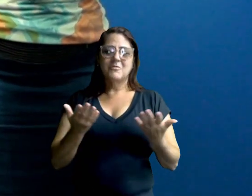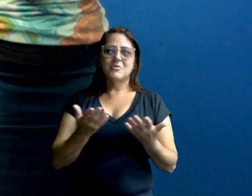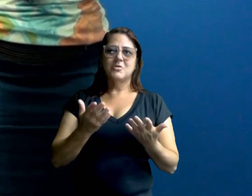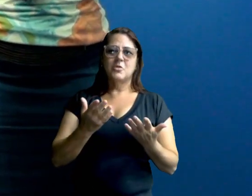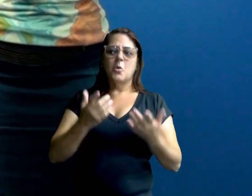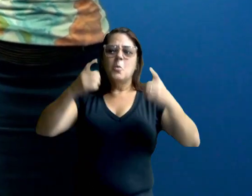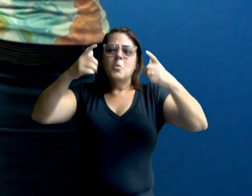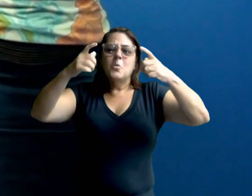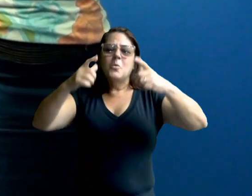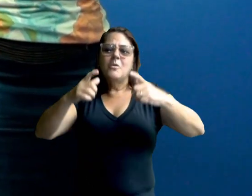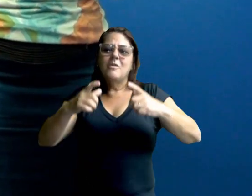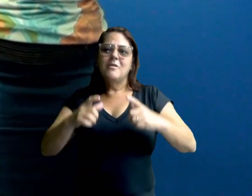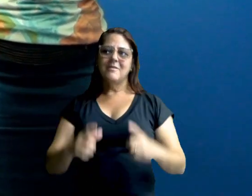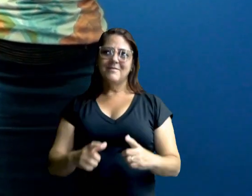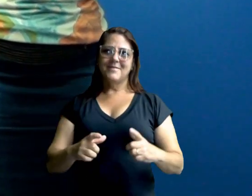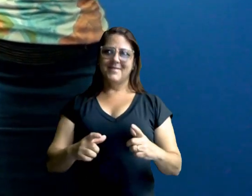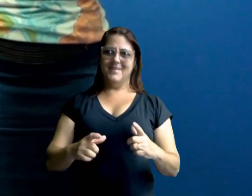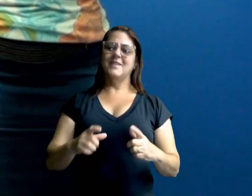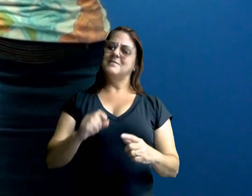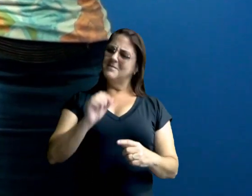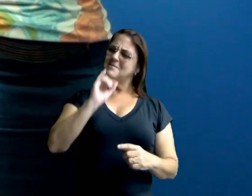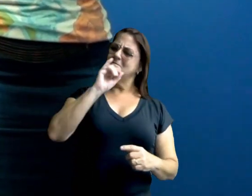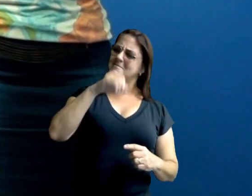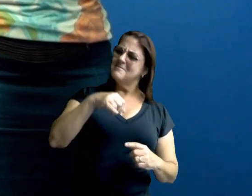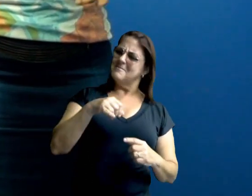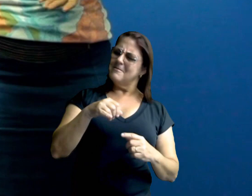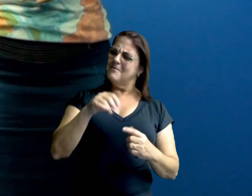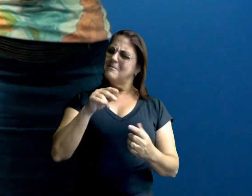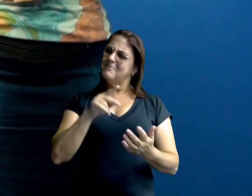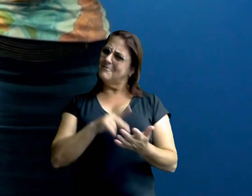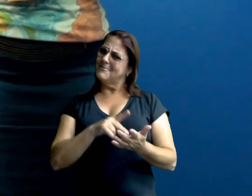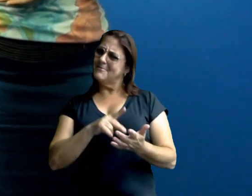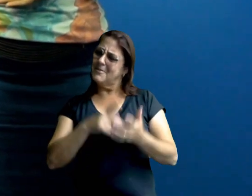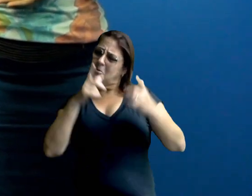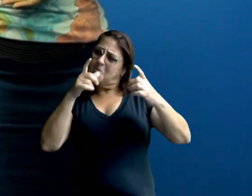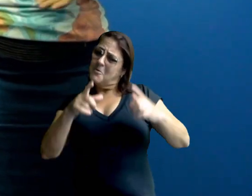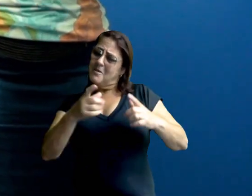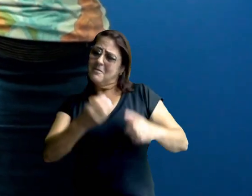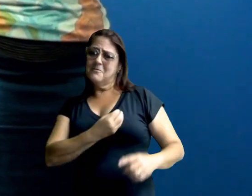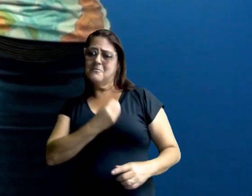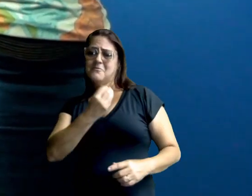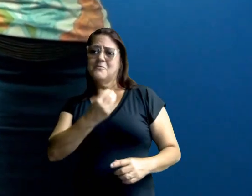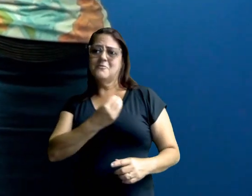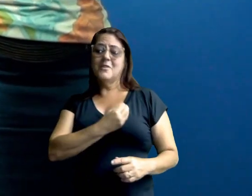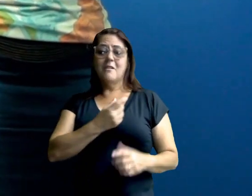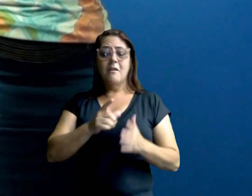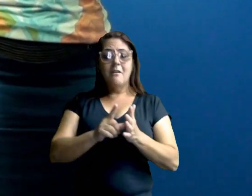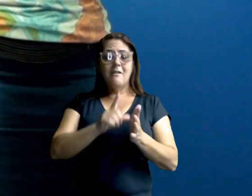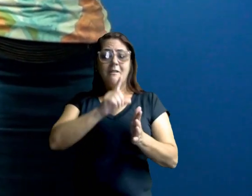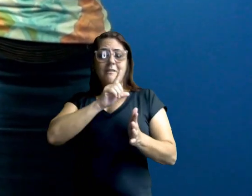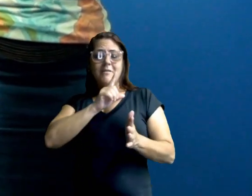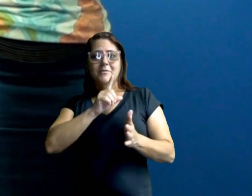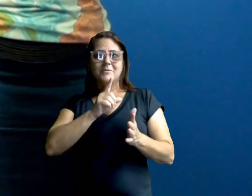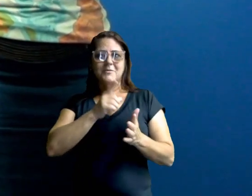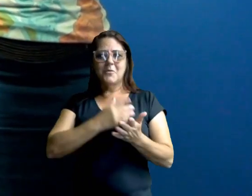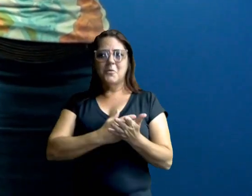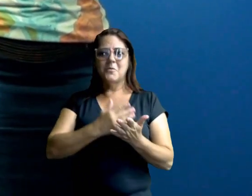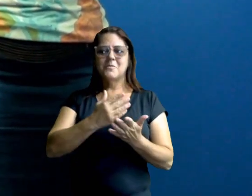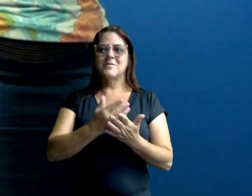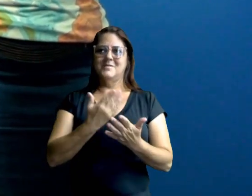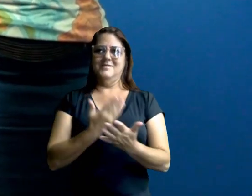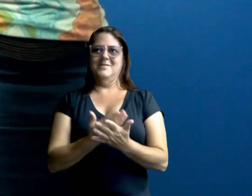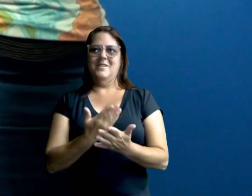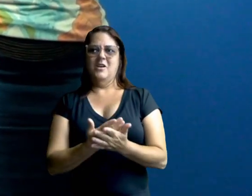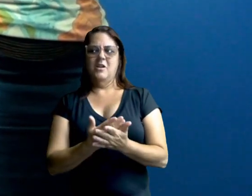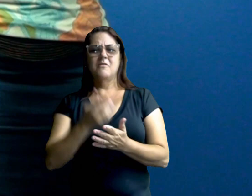do ambiente, isso mesmo, o ambiente em que a gente vive. Mas antes de começar a nossa aula,